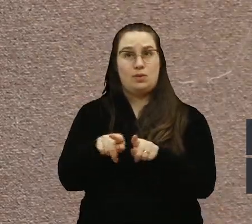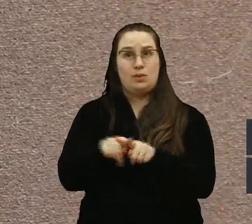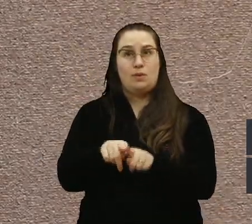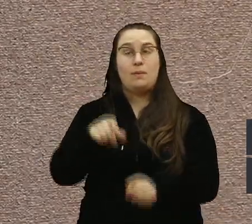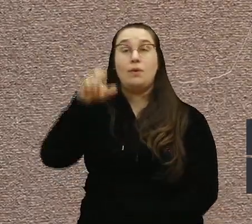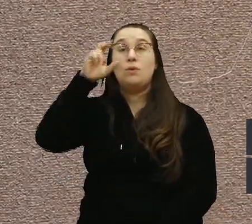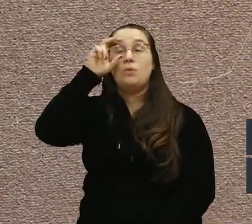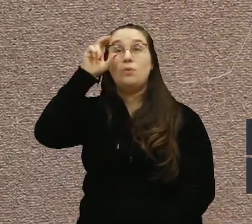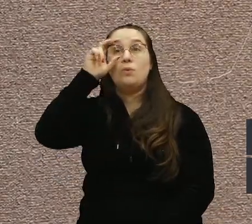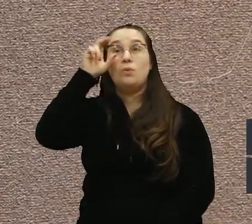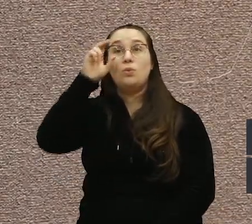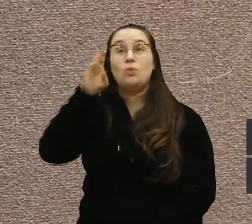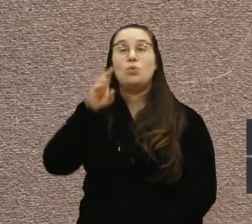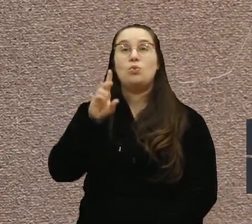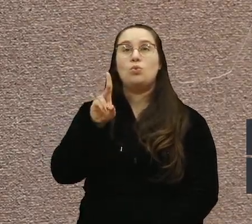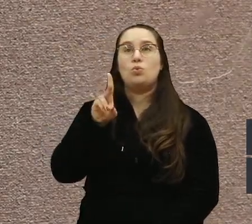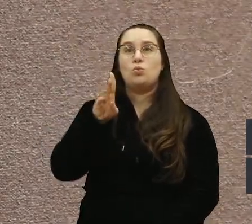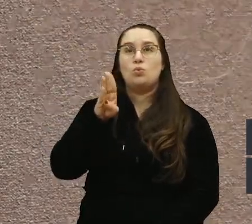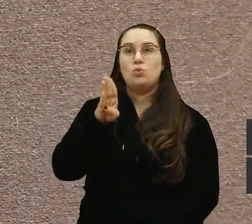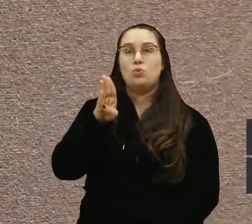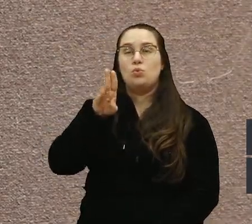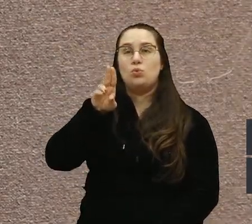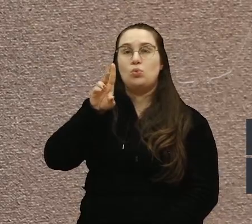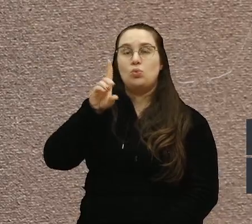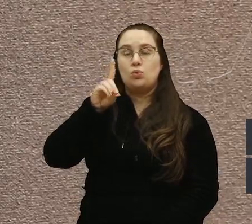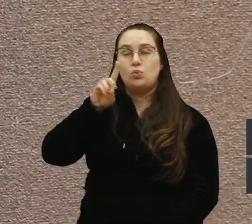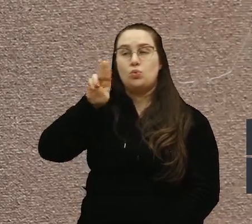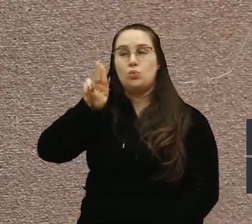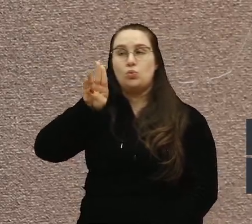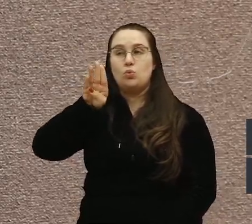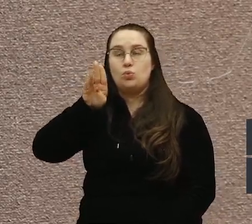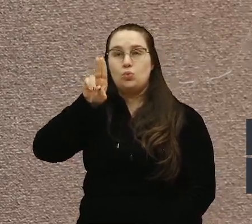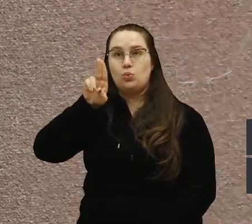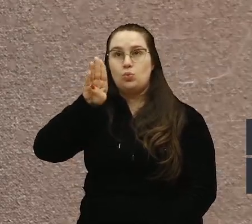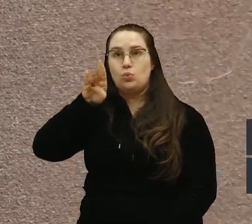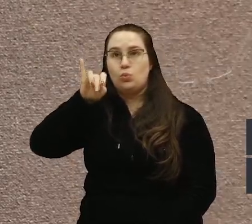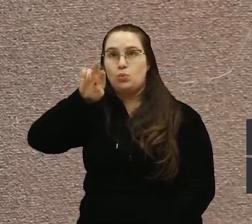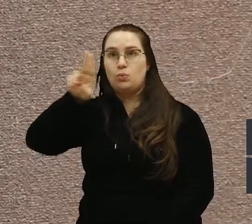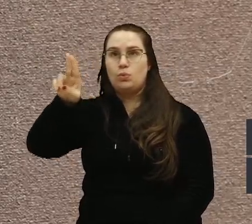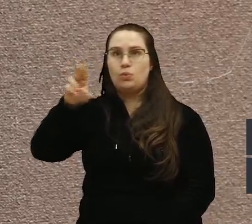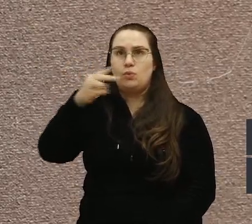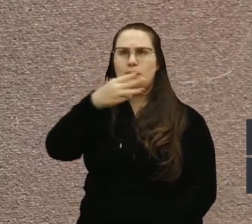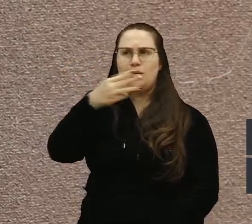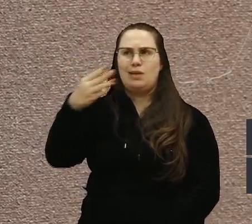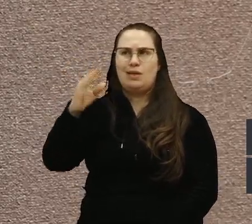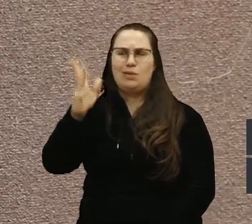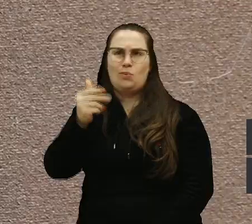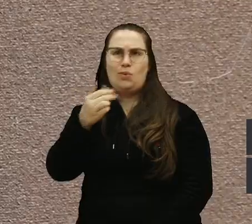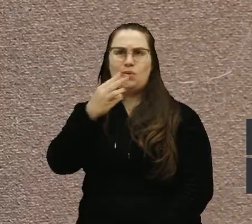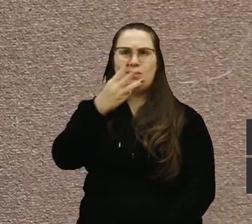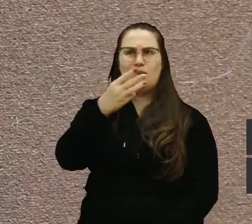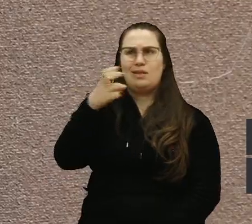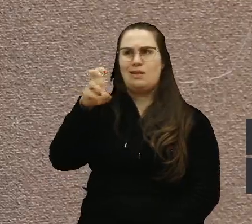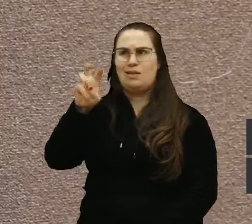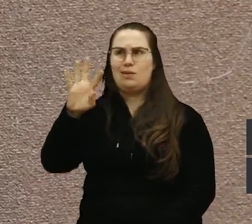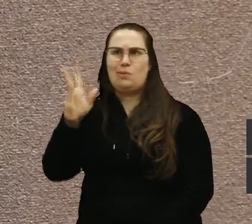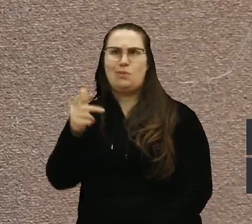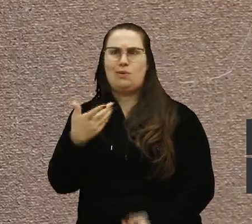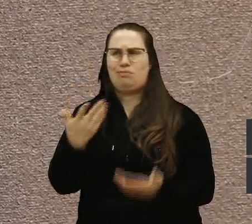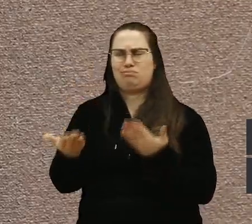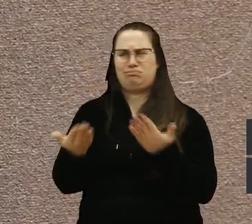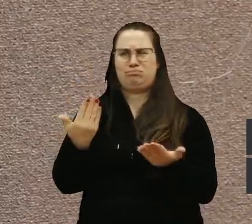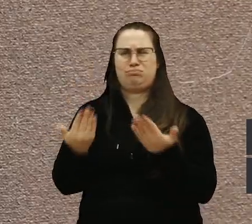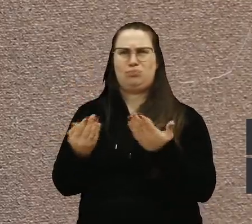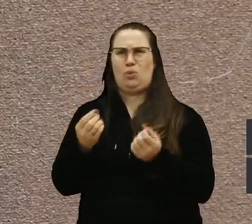Sandra. Está meio dúbio, porque alguns colegas falam em 33 milhões, outros falam em 35 milhões. Então, a gente tem que